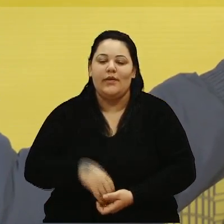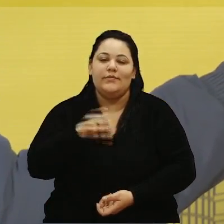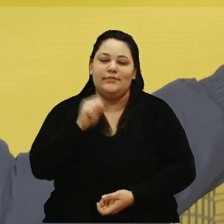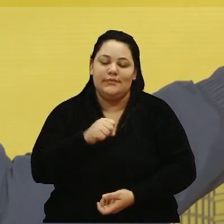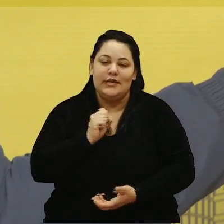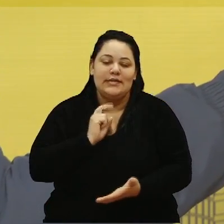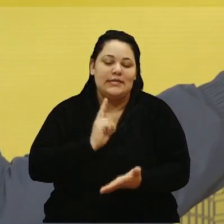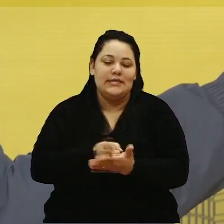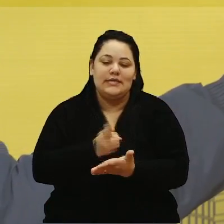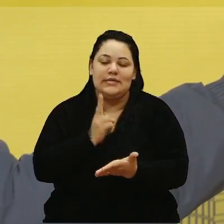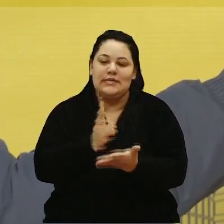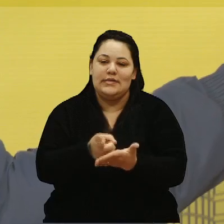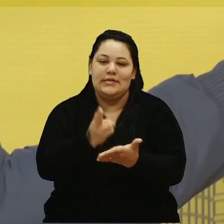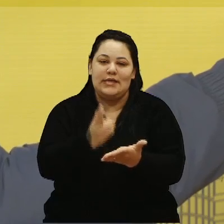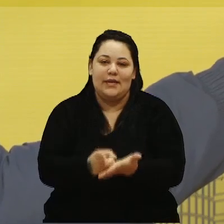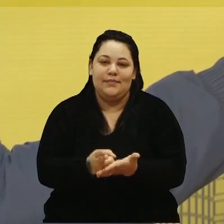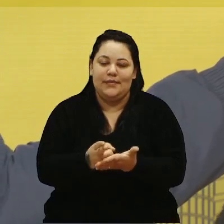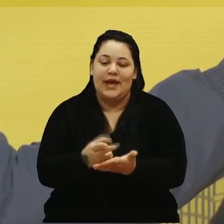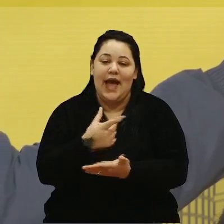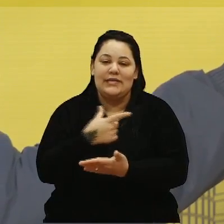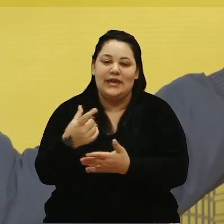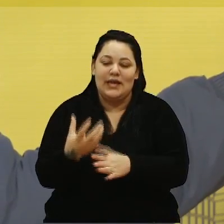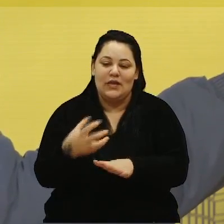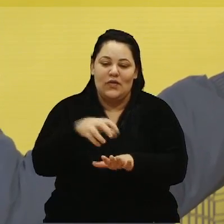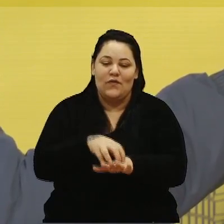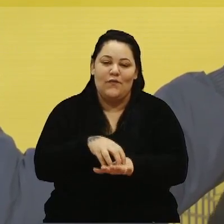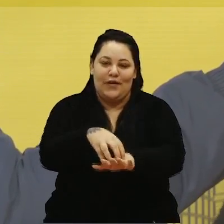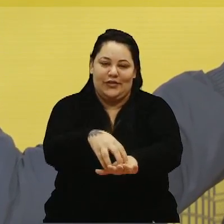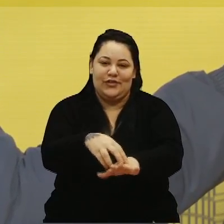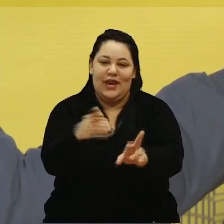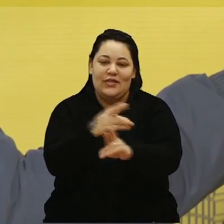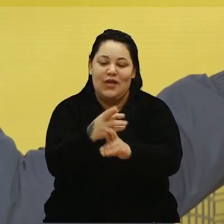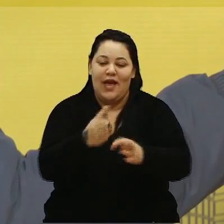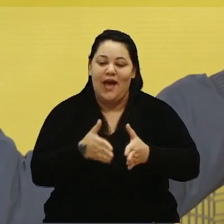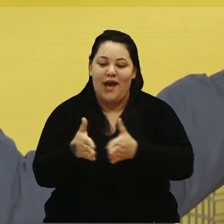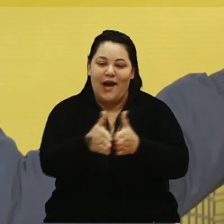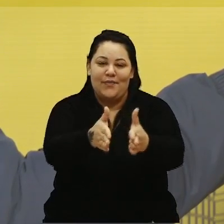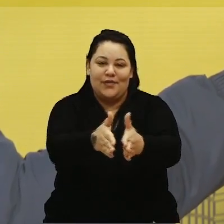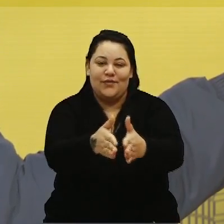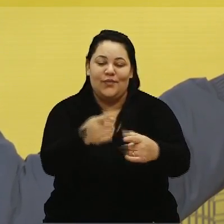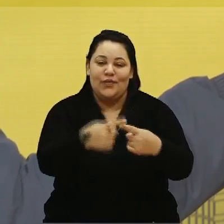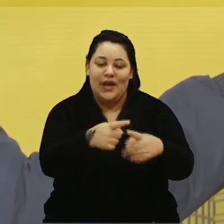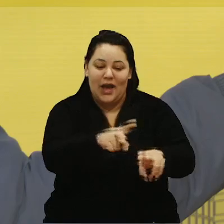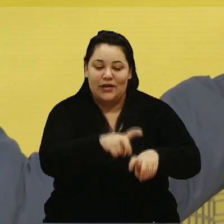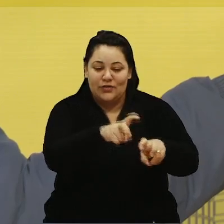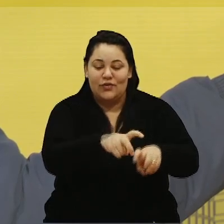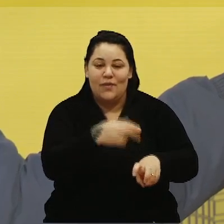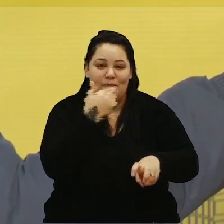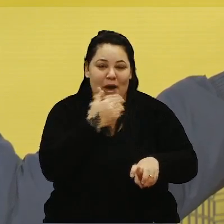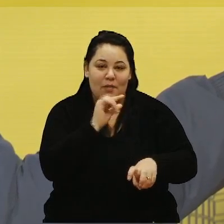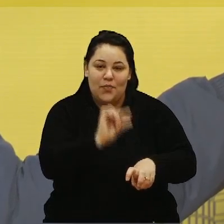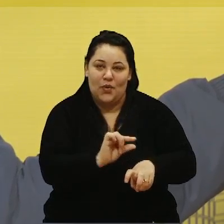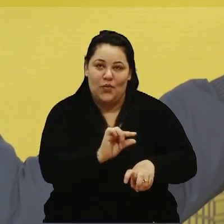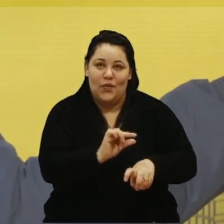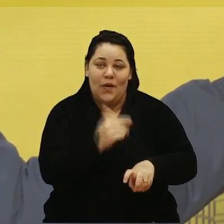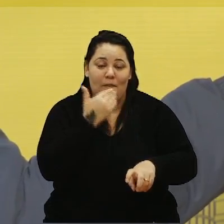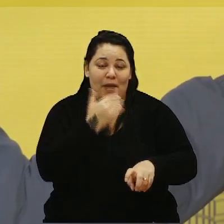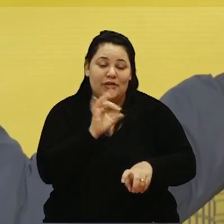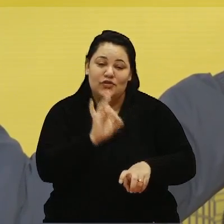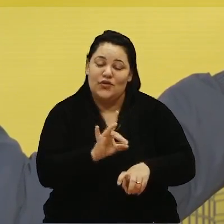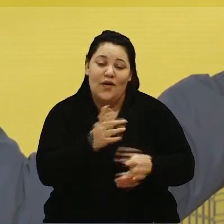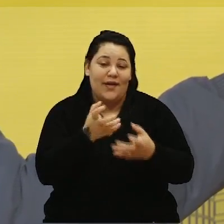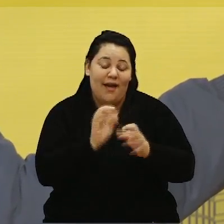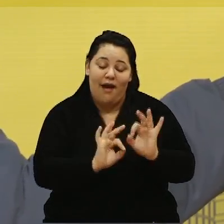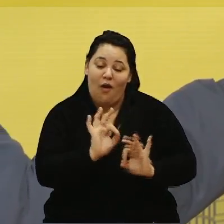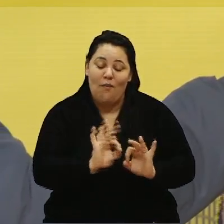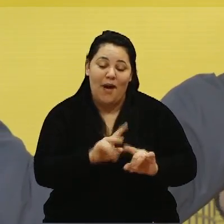questão do escoamento de produção, a questão das estradas. Os agricultores pedem muito pouco. Eles pedem condições para que